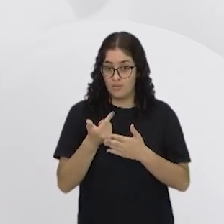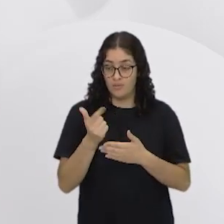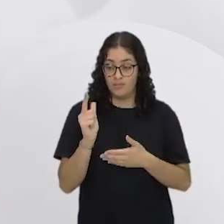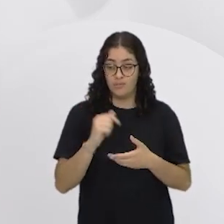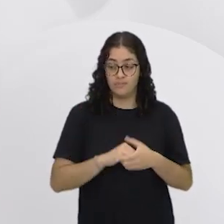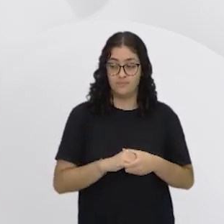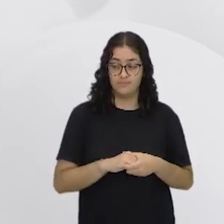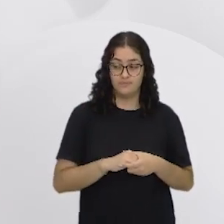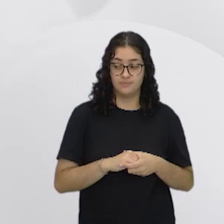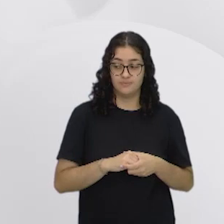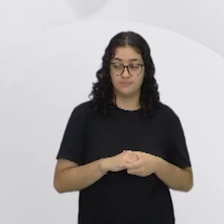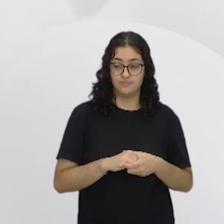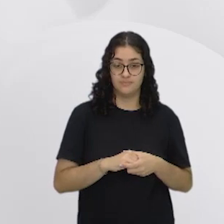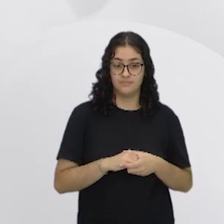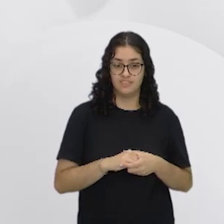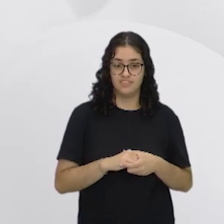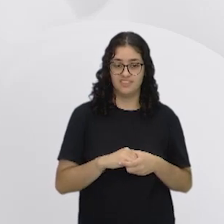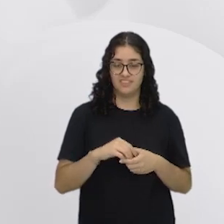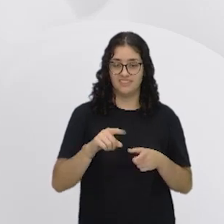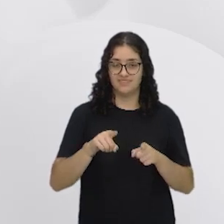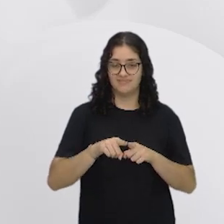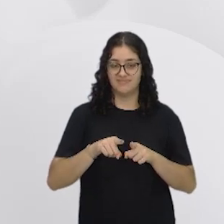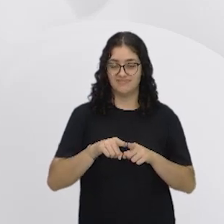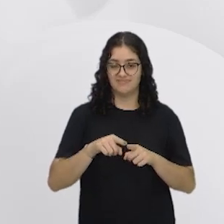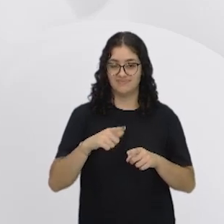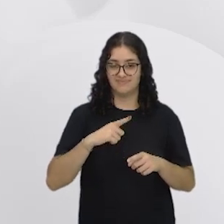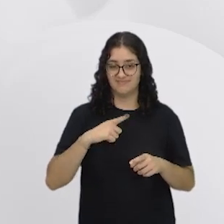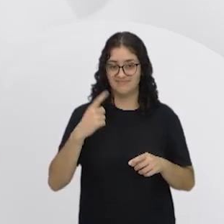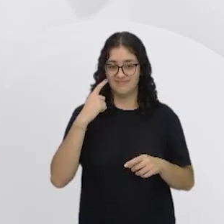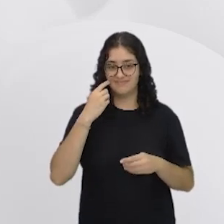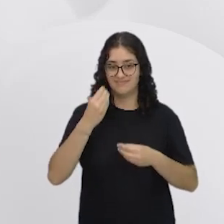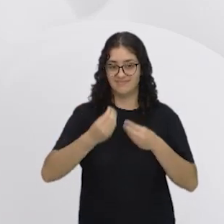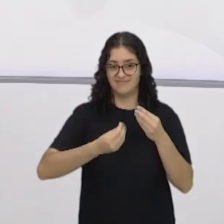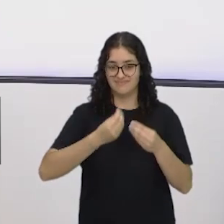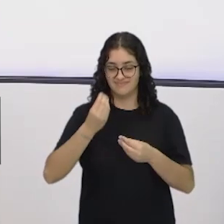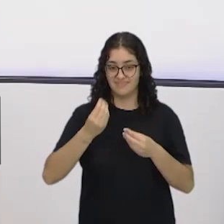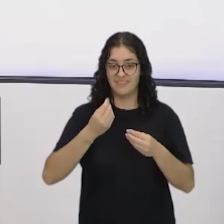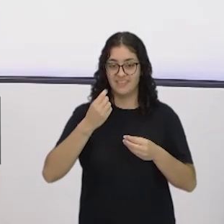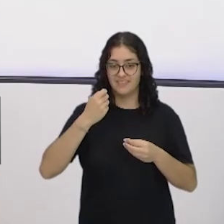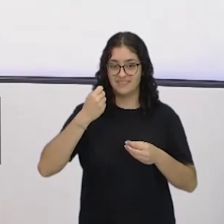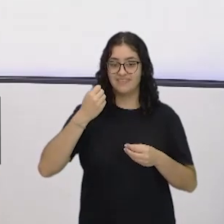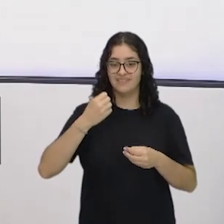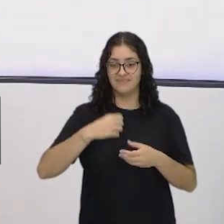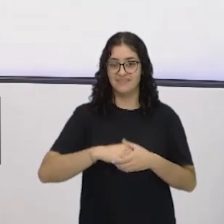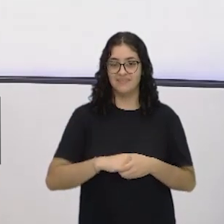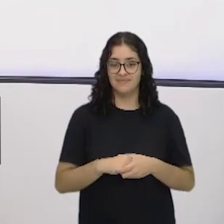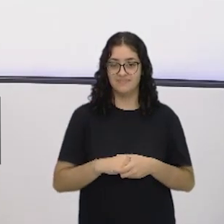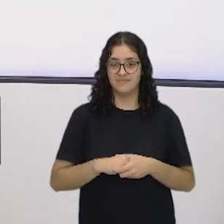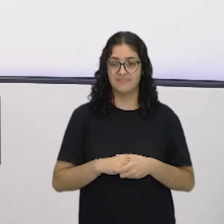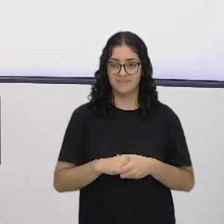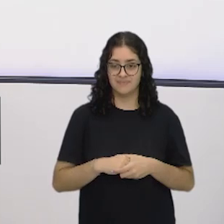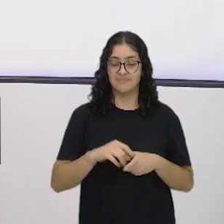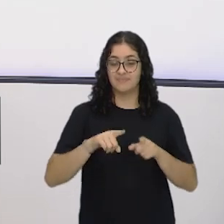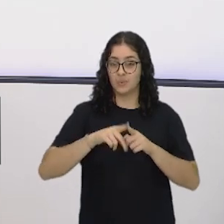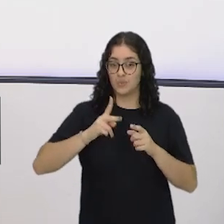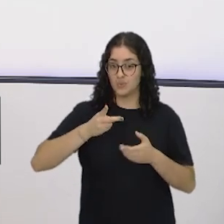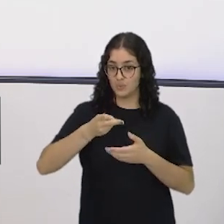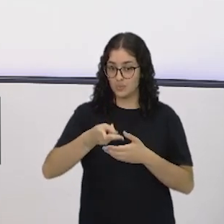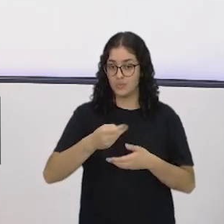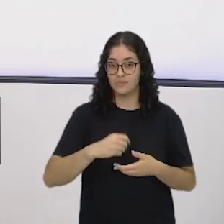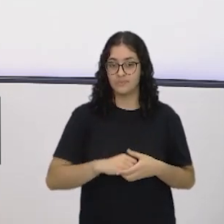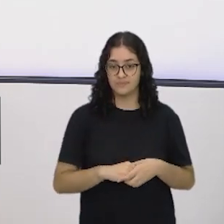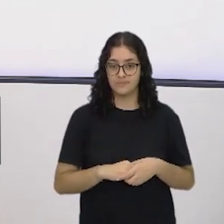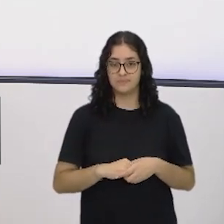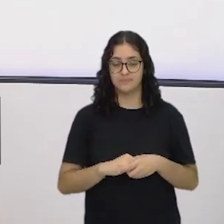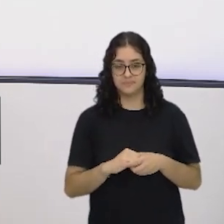gente... pode ser que eu pense que eu estou na mesma aula e continue falando de uma coisa que eu não falei ainda aqui. Né? Nós fizemos uma